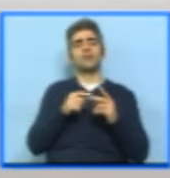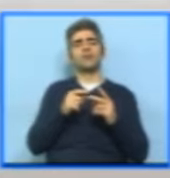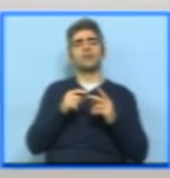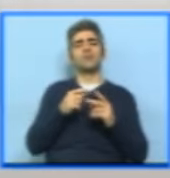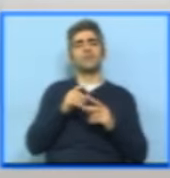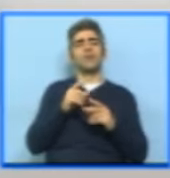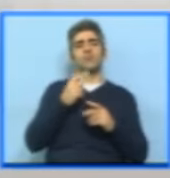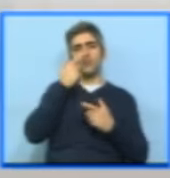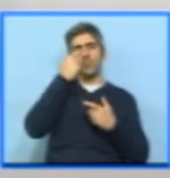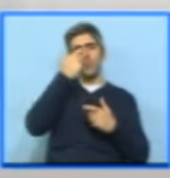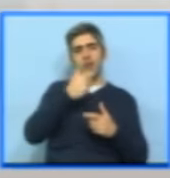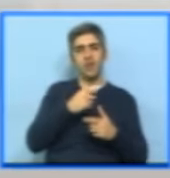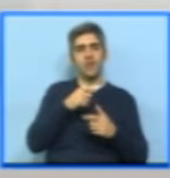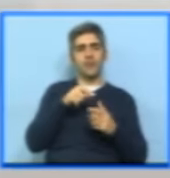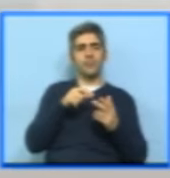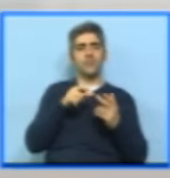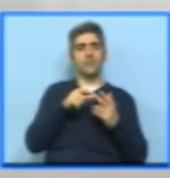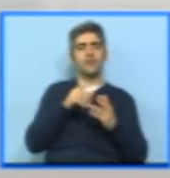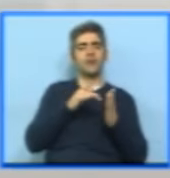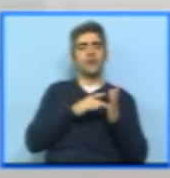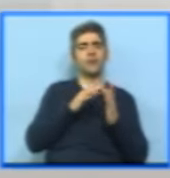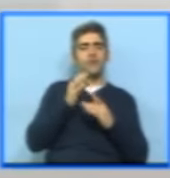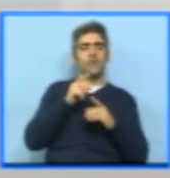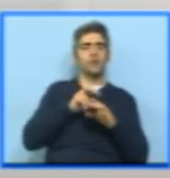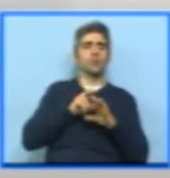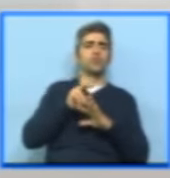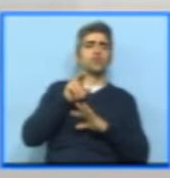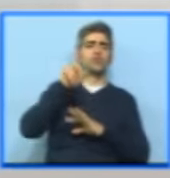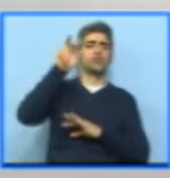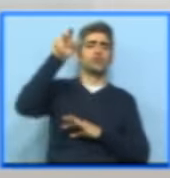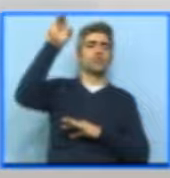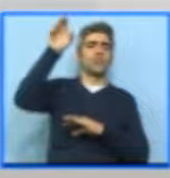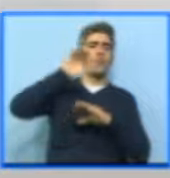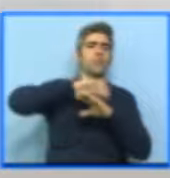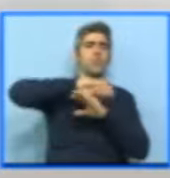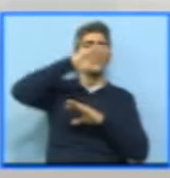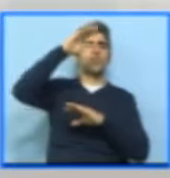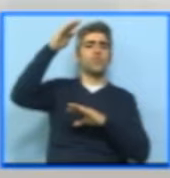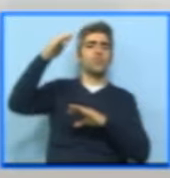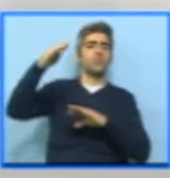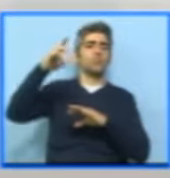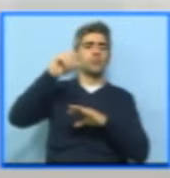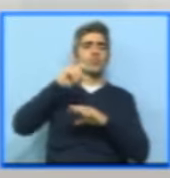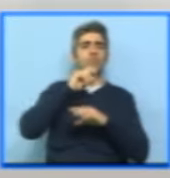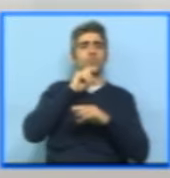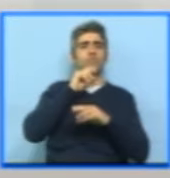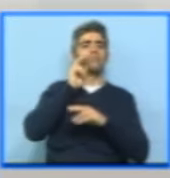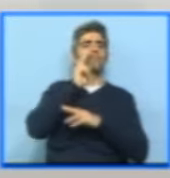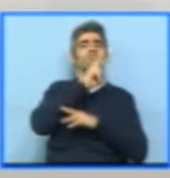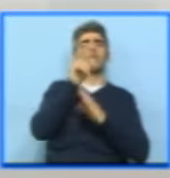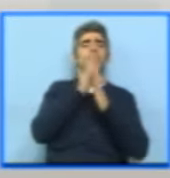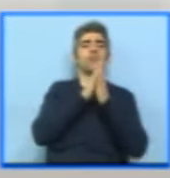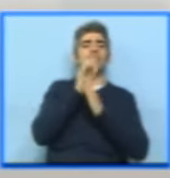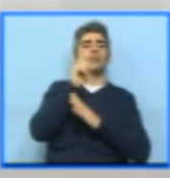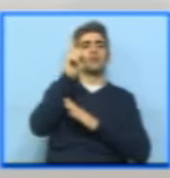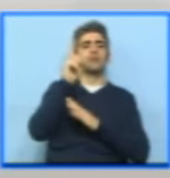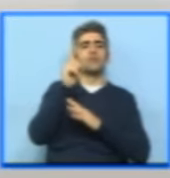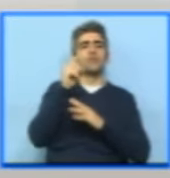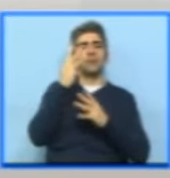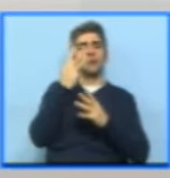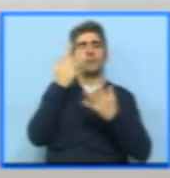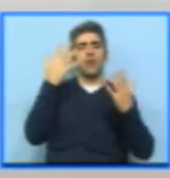aspecto mais humano, mas que é esta questão de Jesus ter subido a um monte, se calhar também para desfrutar, mas subiu com 3